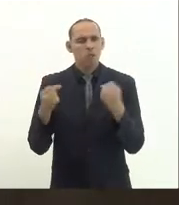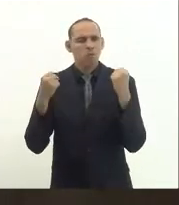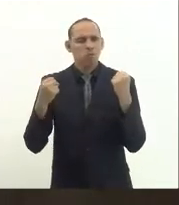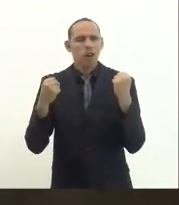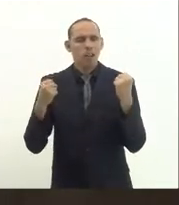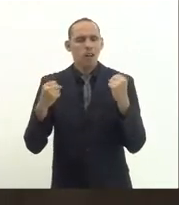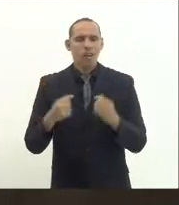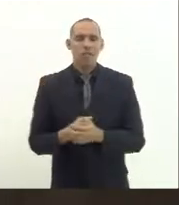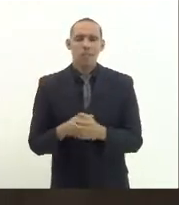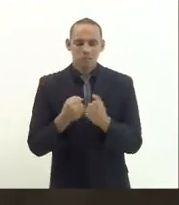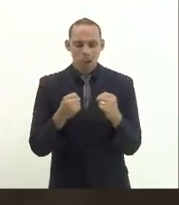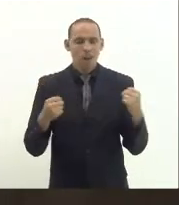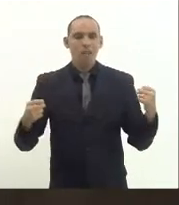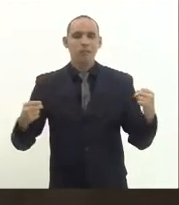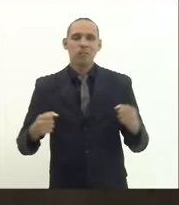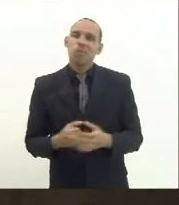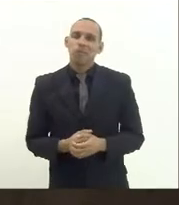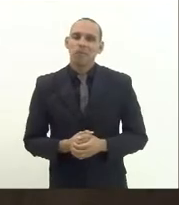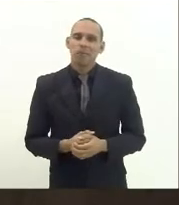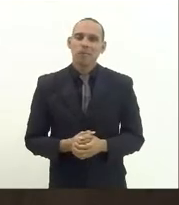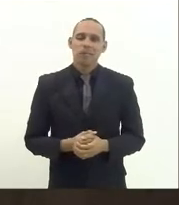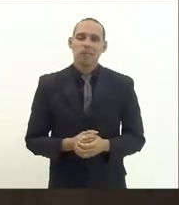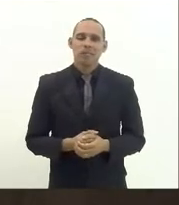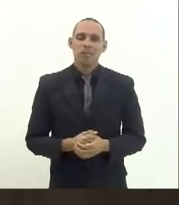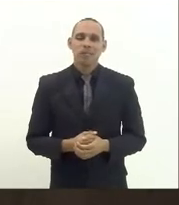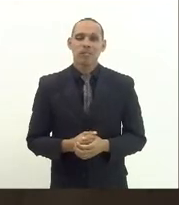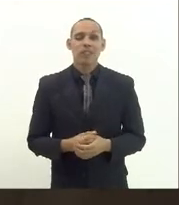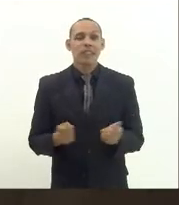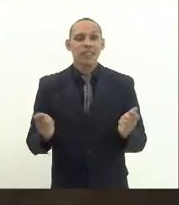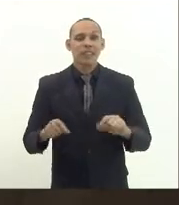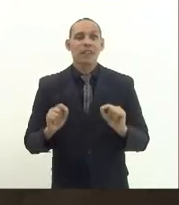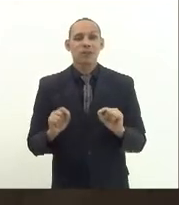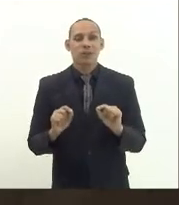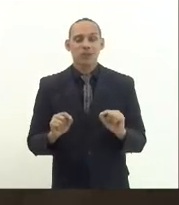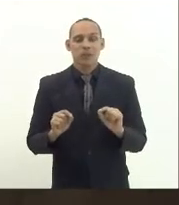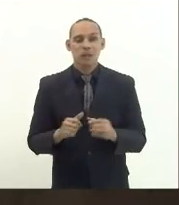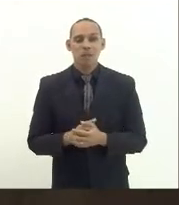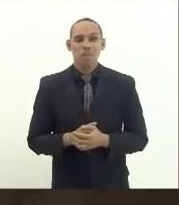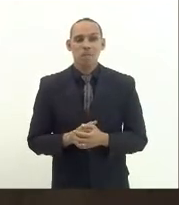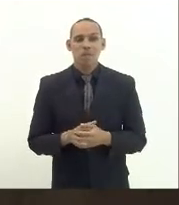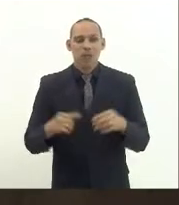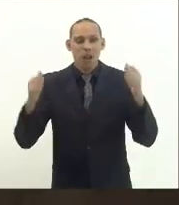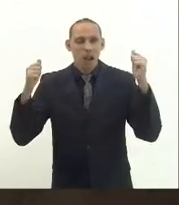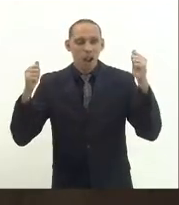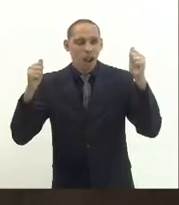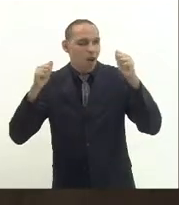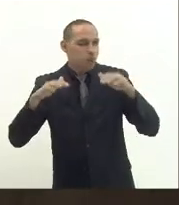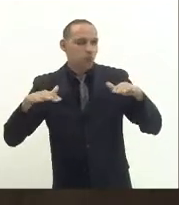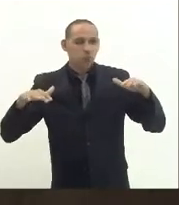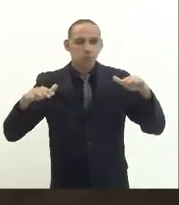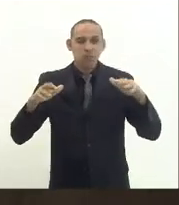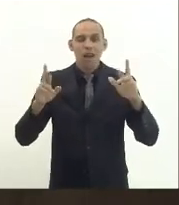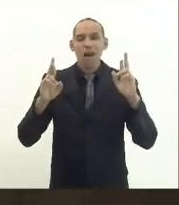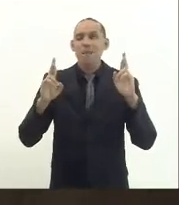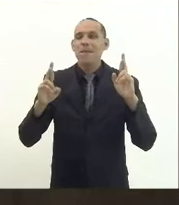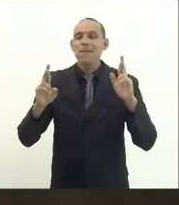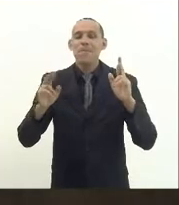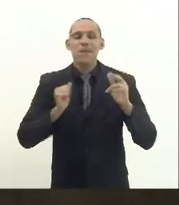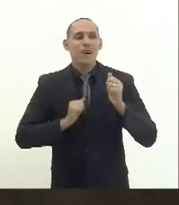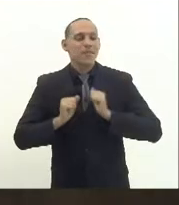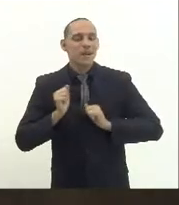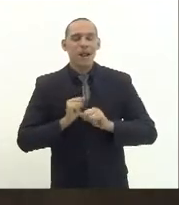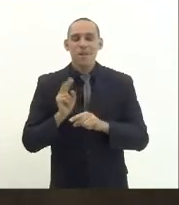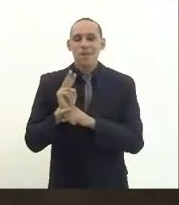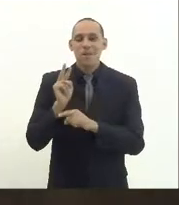uma equipe grande isso tem feito com que ia a torcida esperançosa do